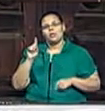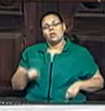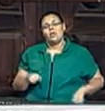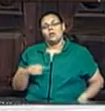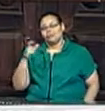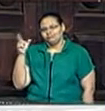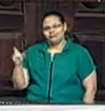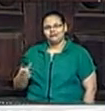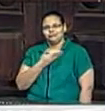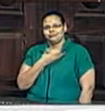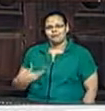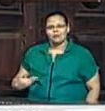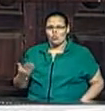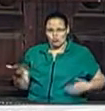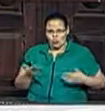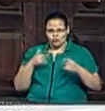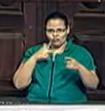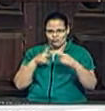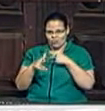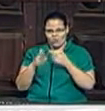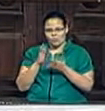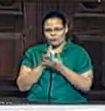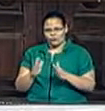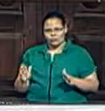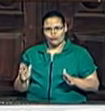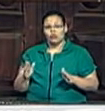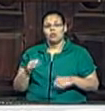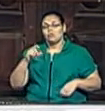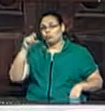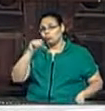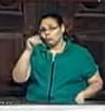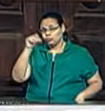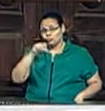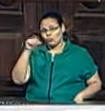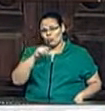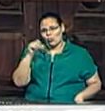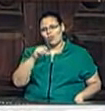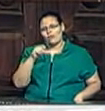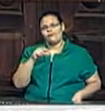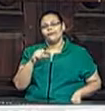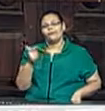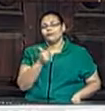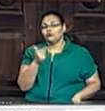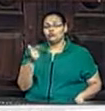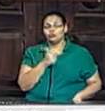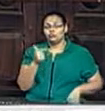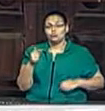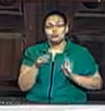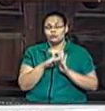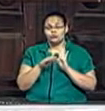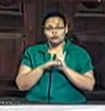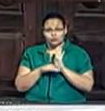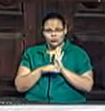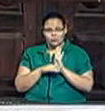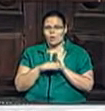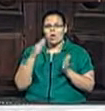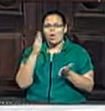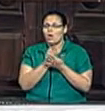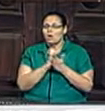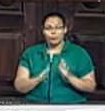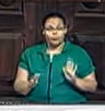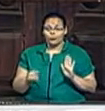Executivo. Hoje o pacote acabou. Hoje são 9 de 22 medidas que não existem mais.